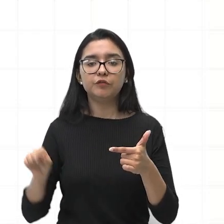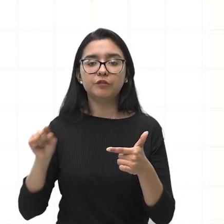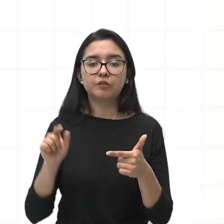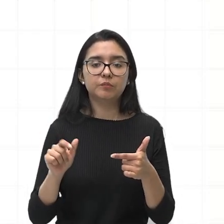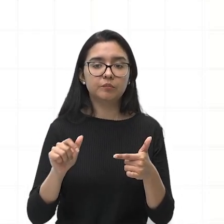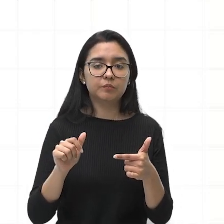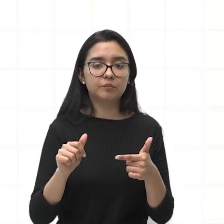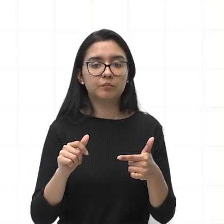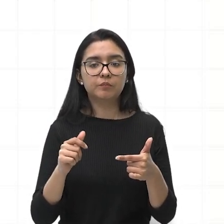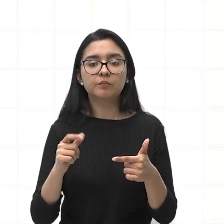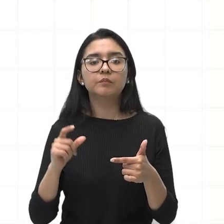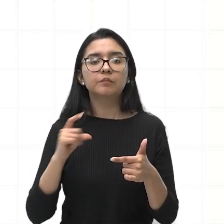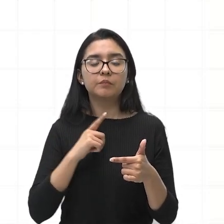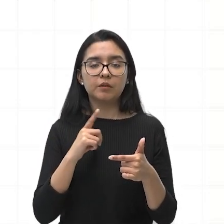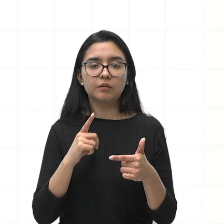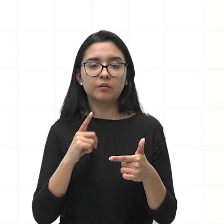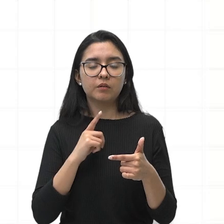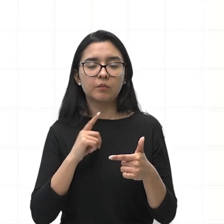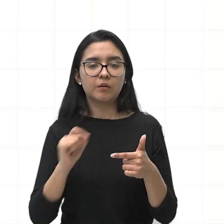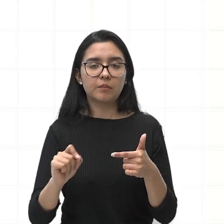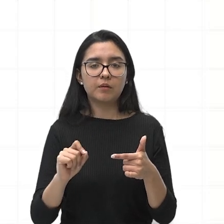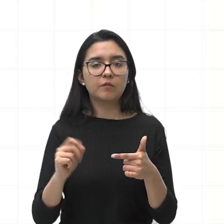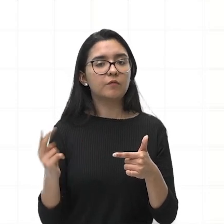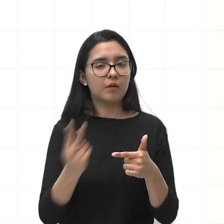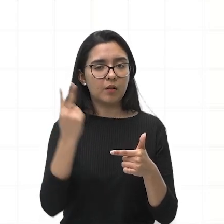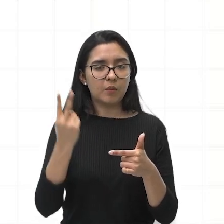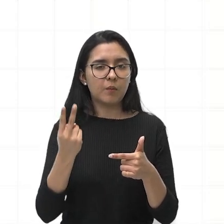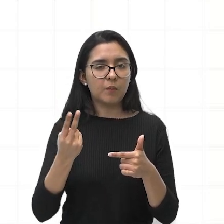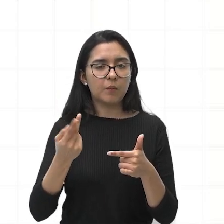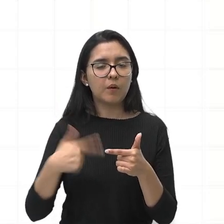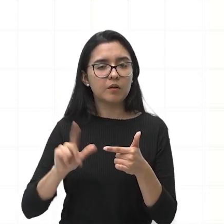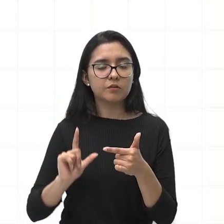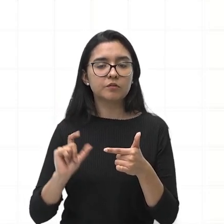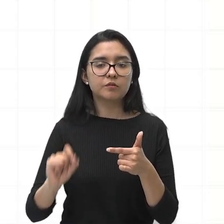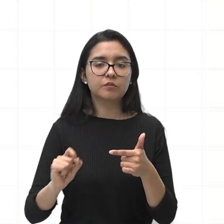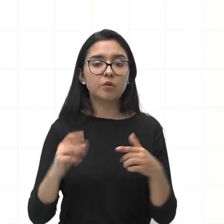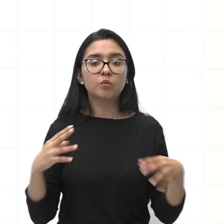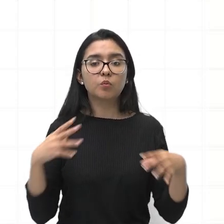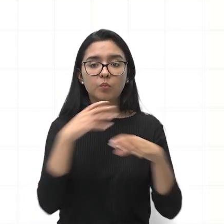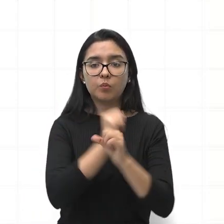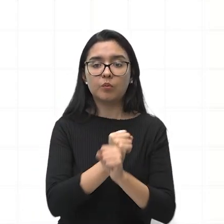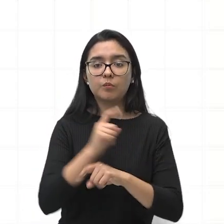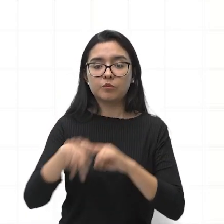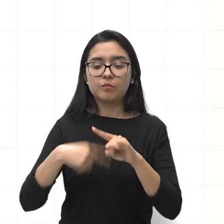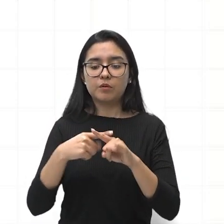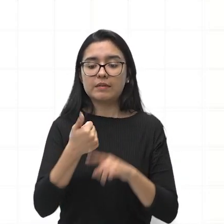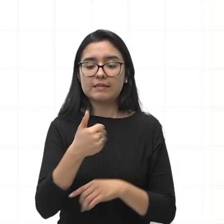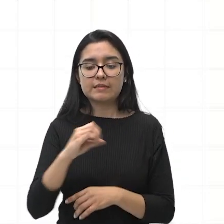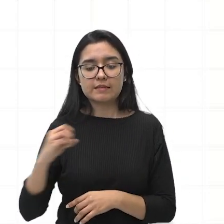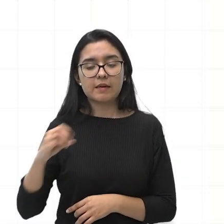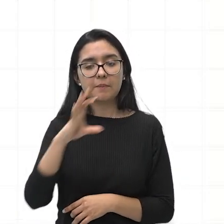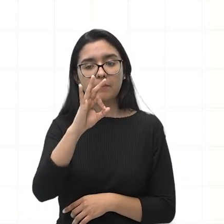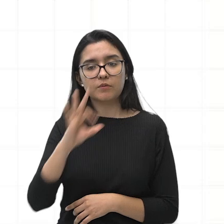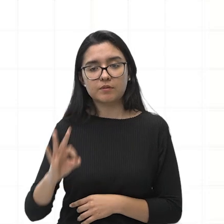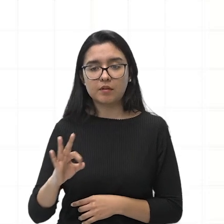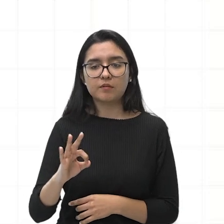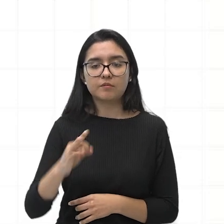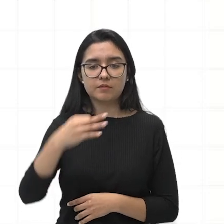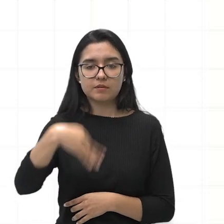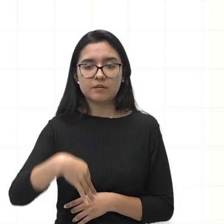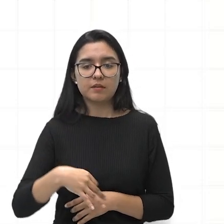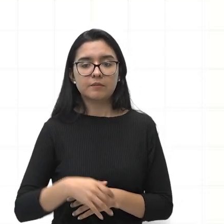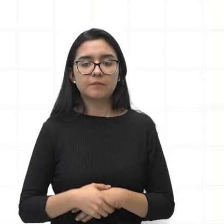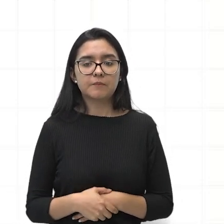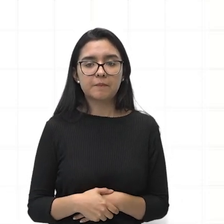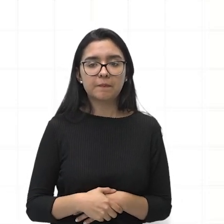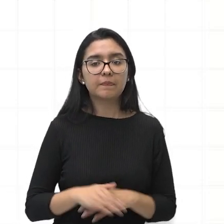quem? Pelo nosso preço antigo. Isso tudo aqui será multiplicado por quanto? 100%. Então, essa